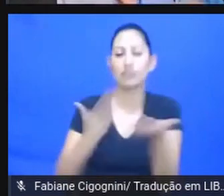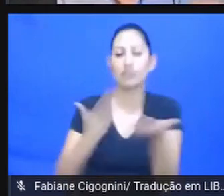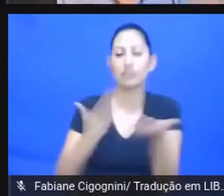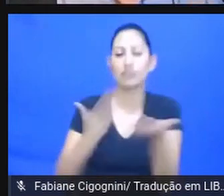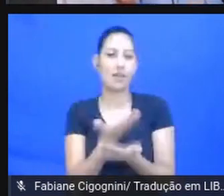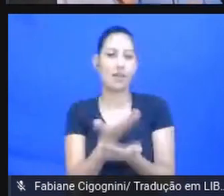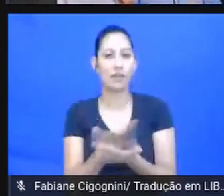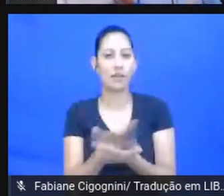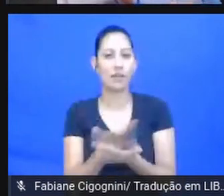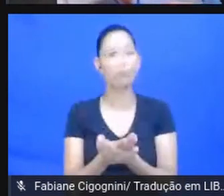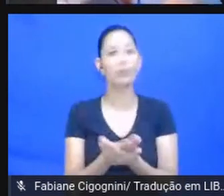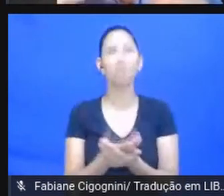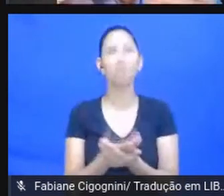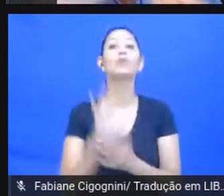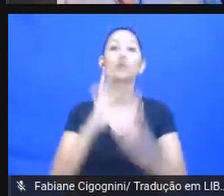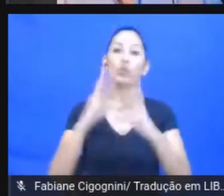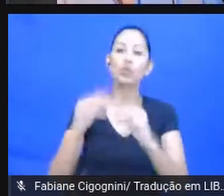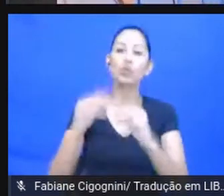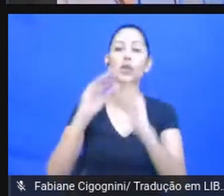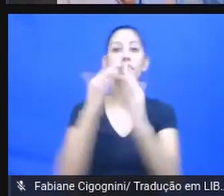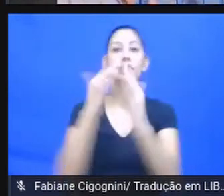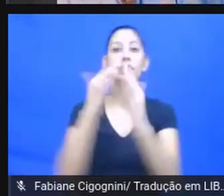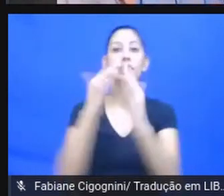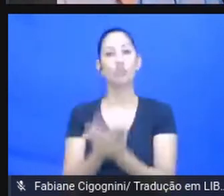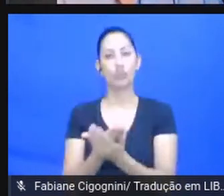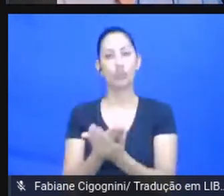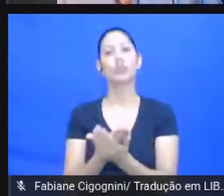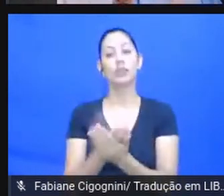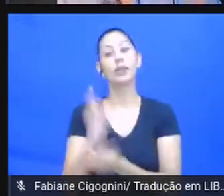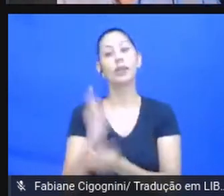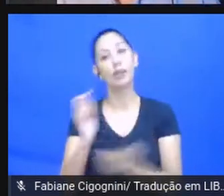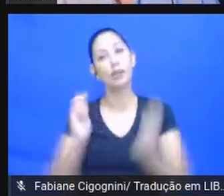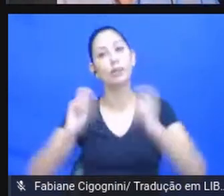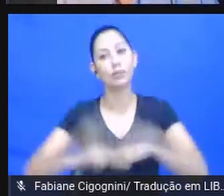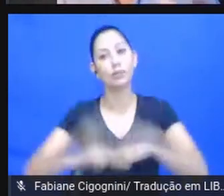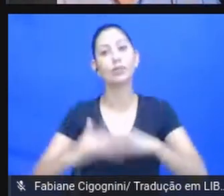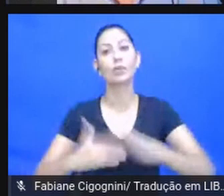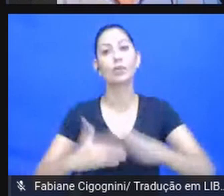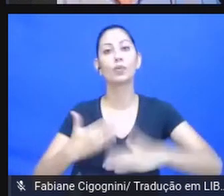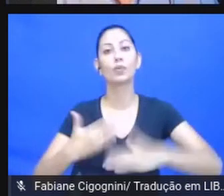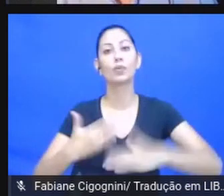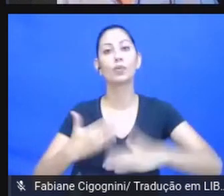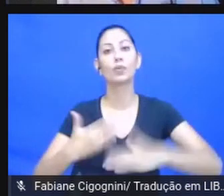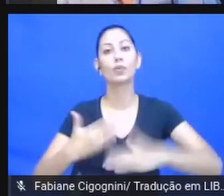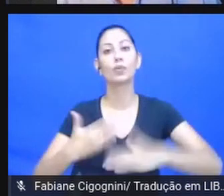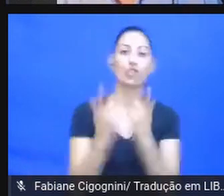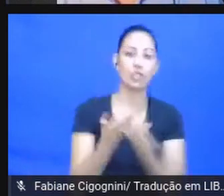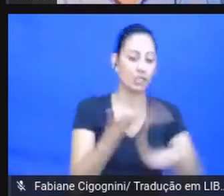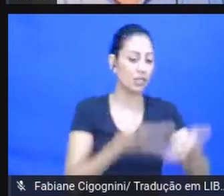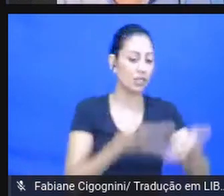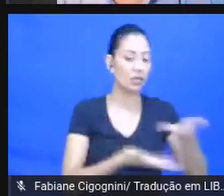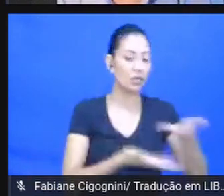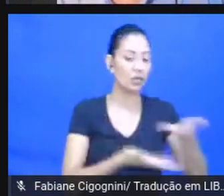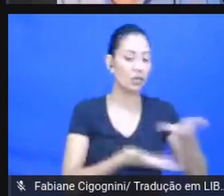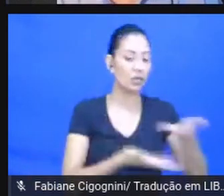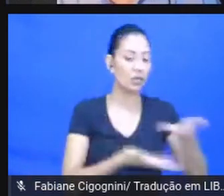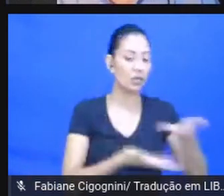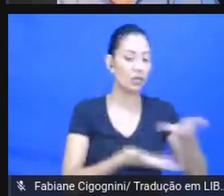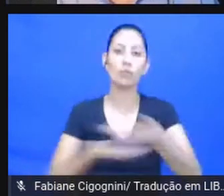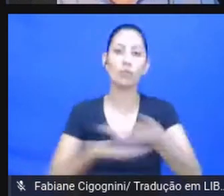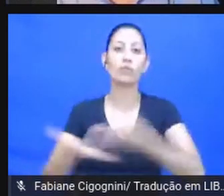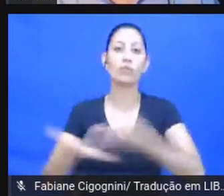toda instituição, ela tem processos de gestão compartilhada, tudo pode